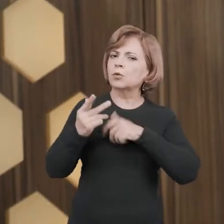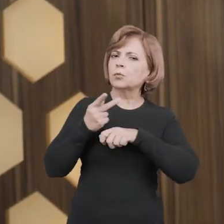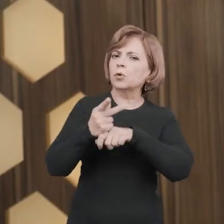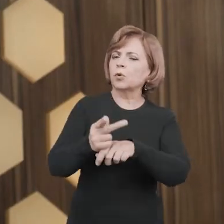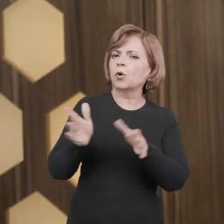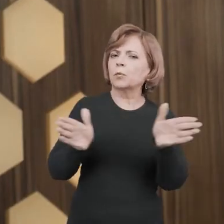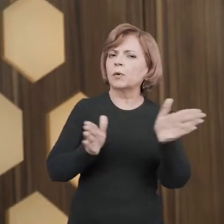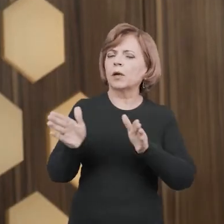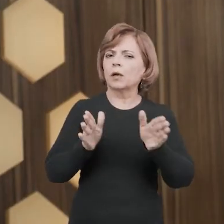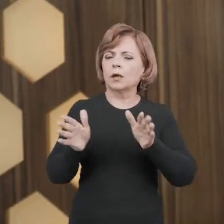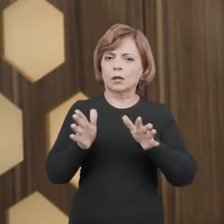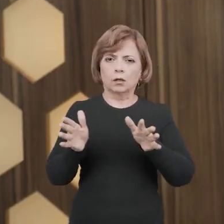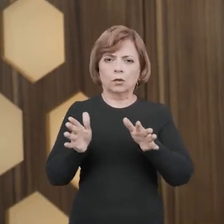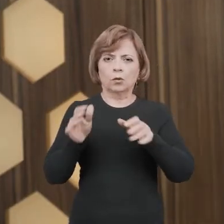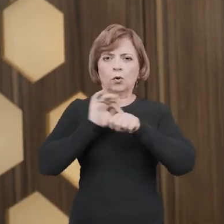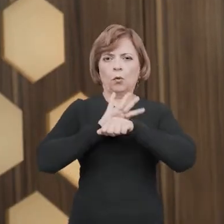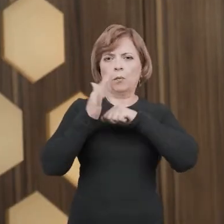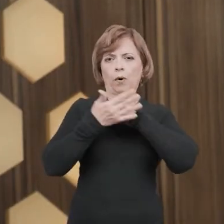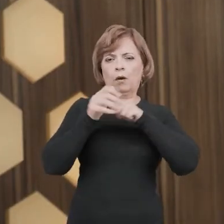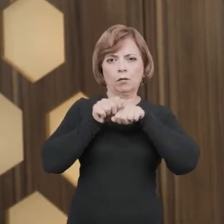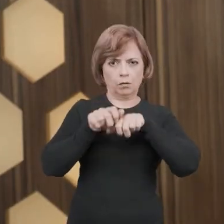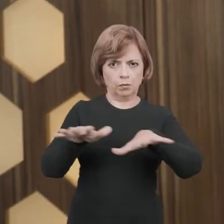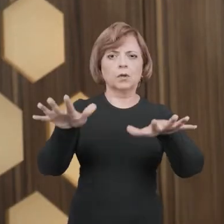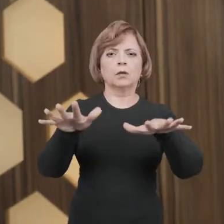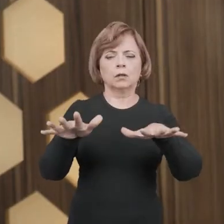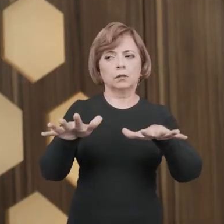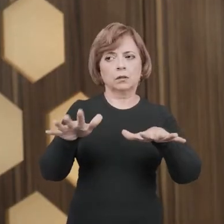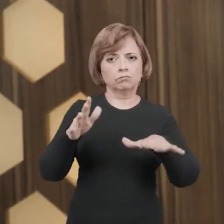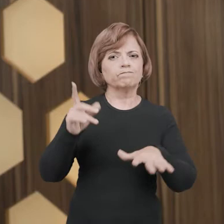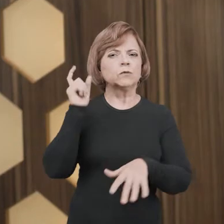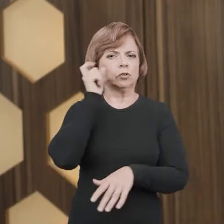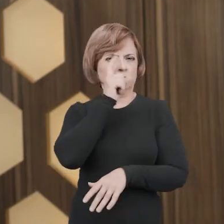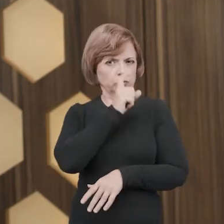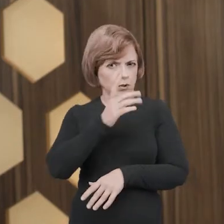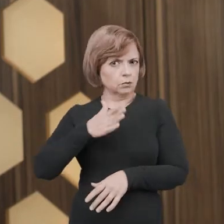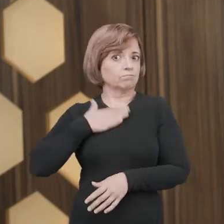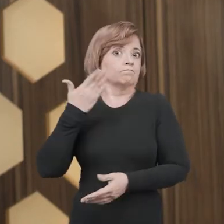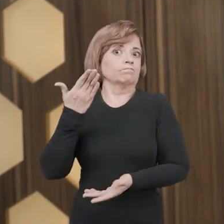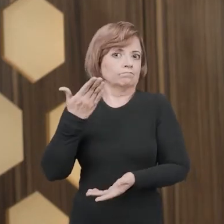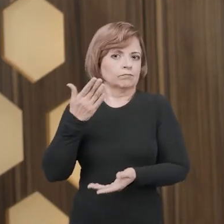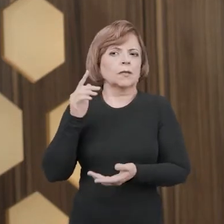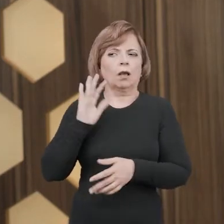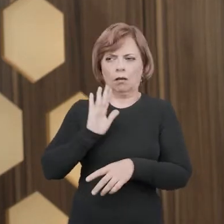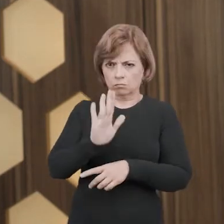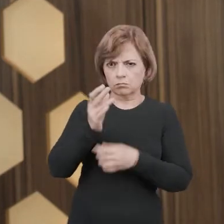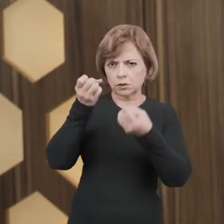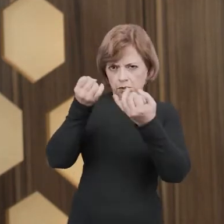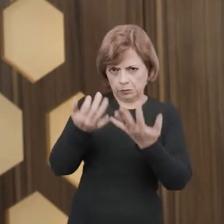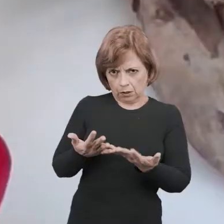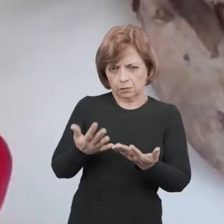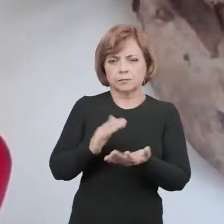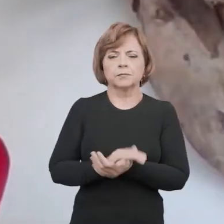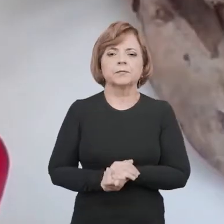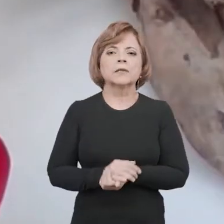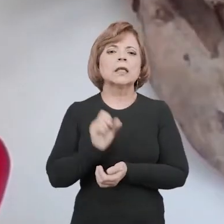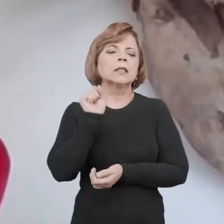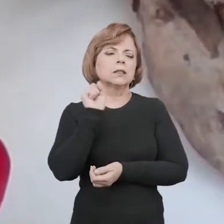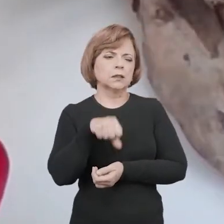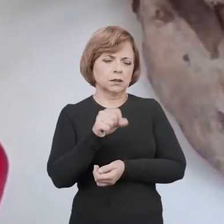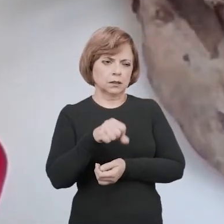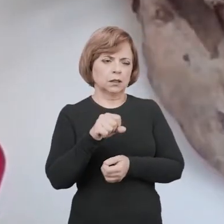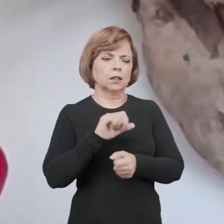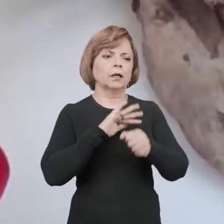no período da pandemia? Um período difícil, um período inesperado. A senhora gostaria de destacar alguma situação? Sim,